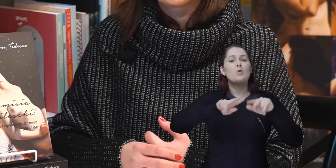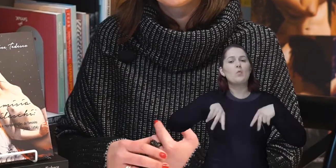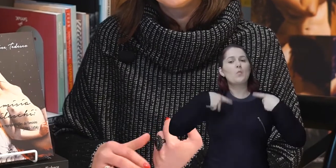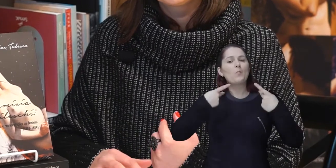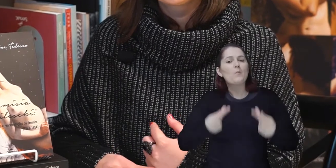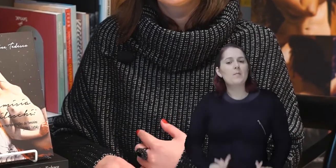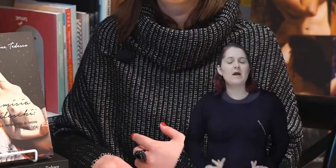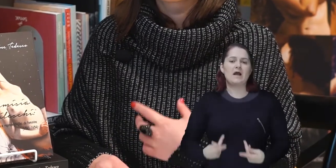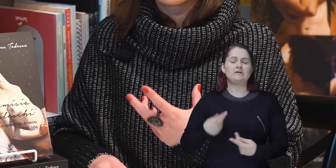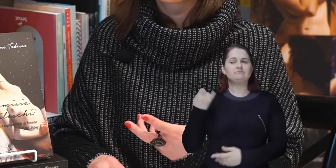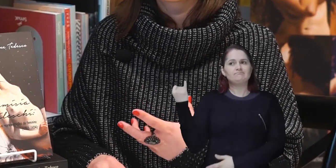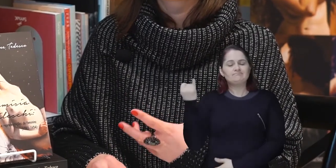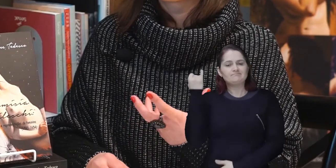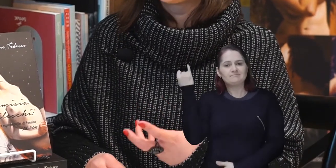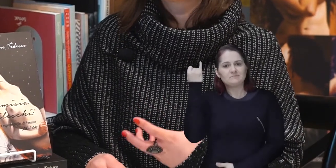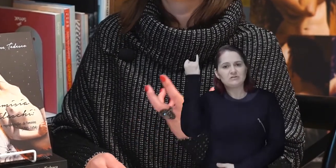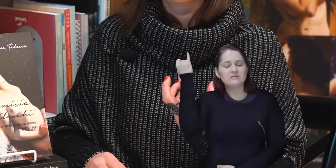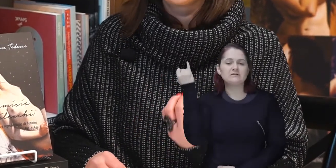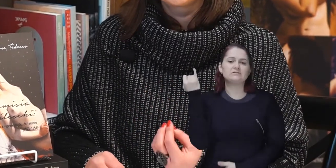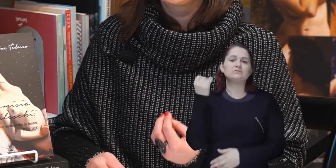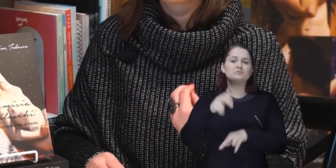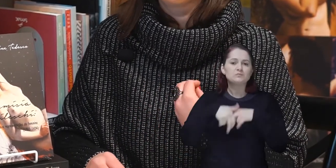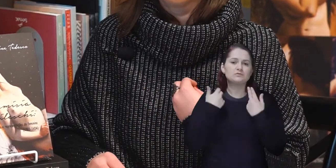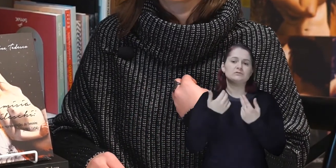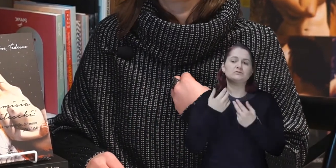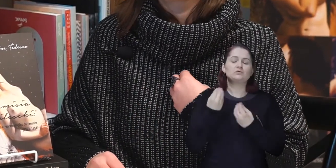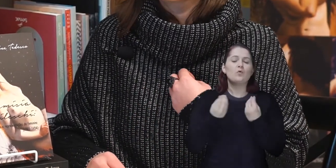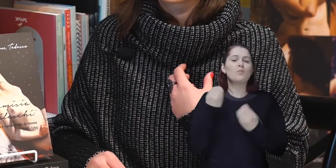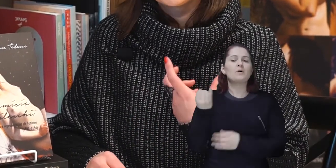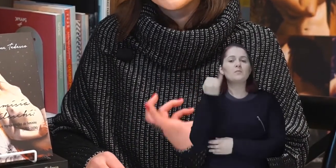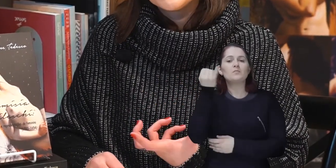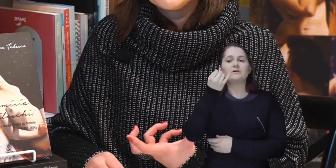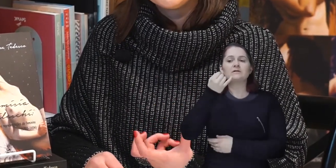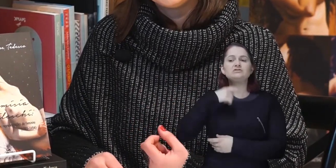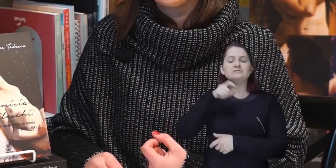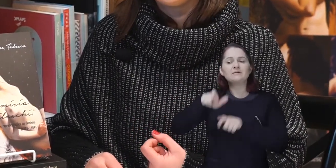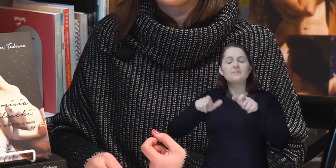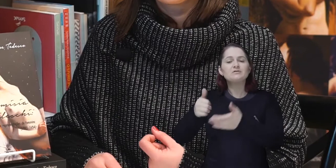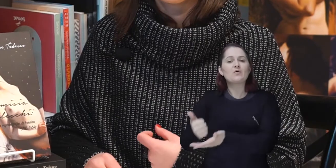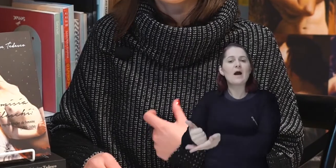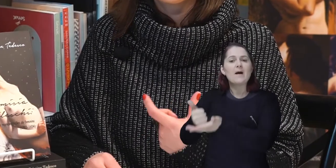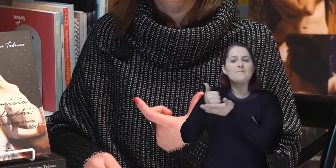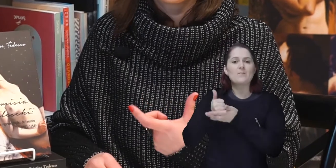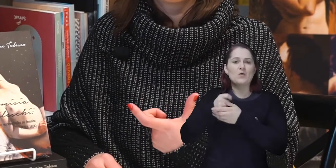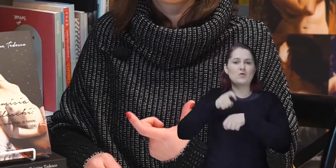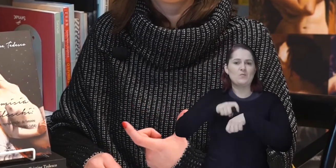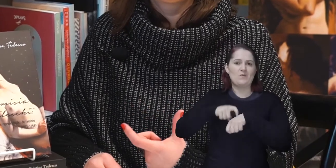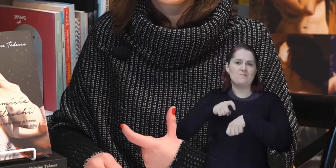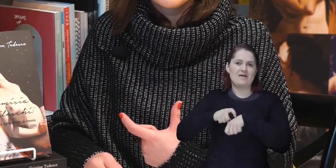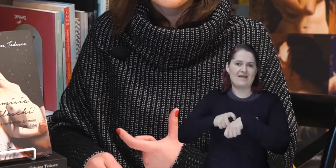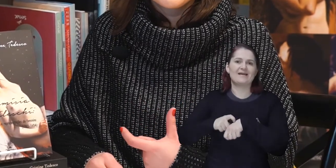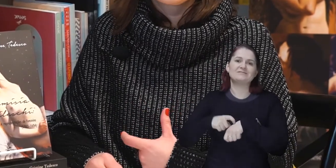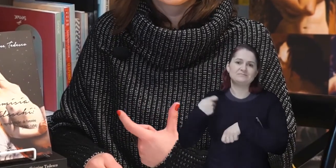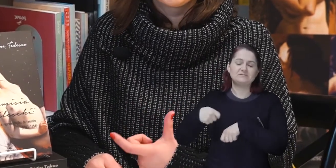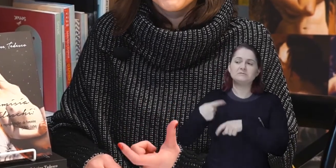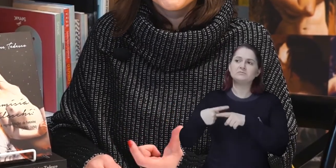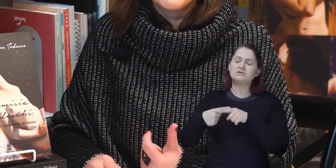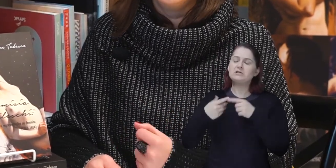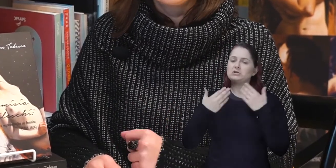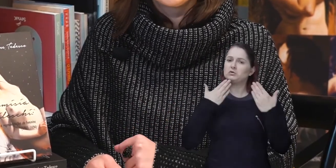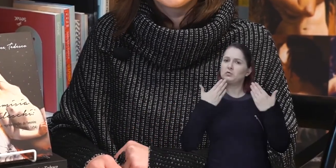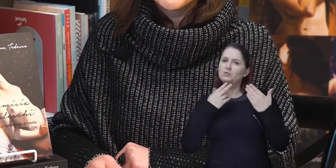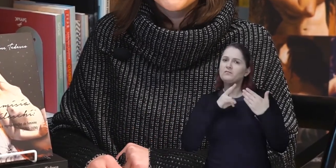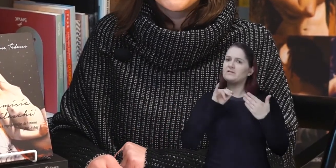processo de pesquisa que torna o trabalho tão humano, tão importante, e como é importante a gente dar aquela palavra de